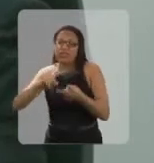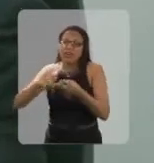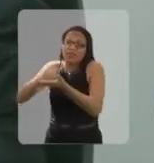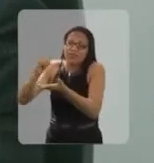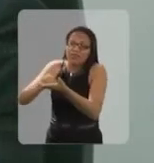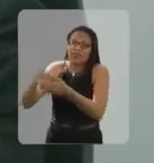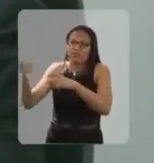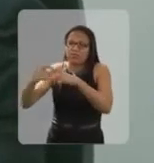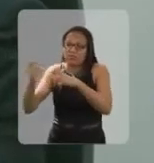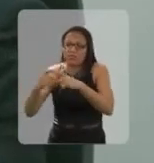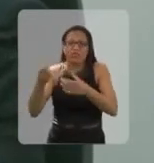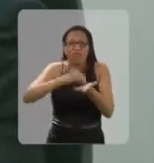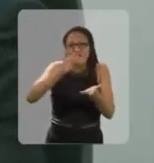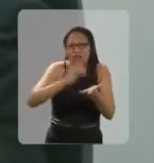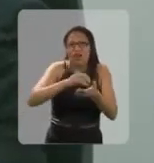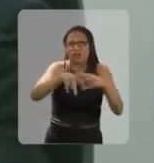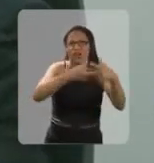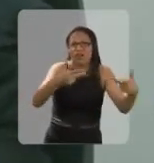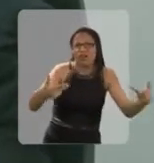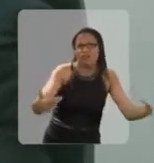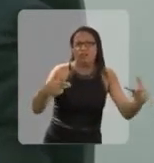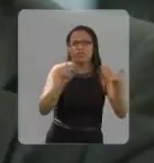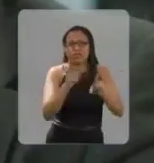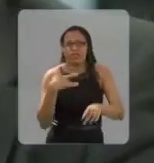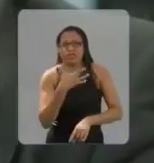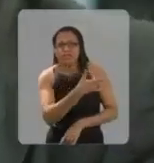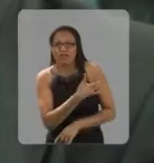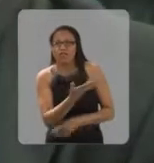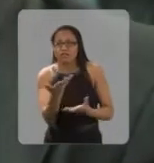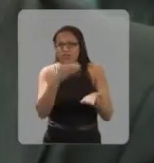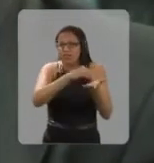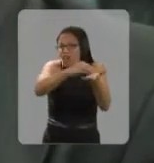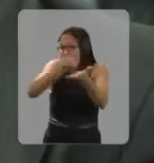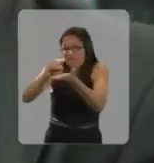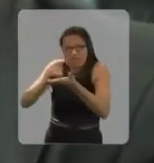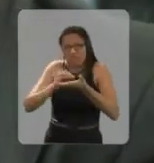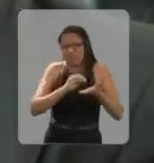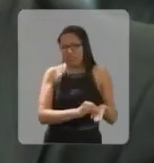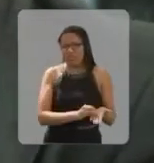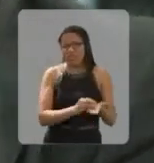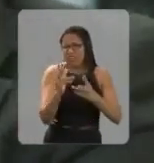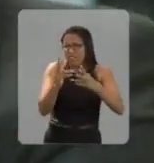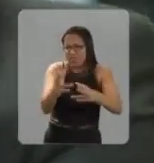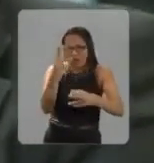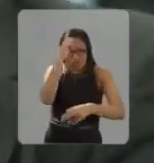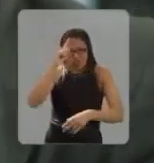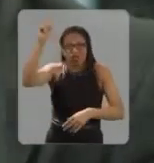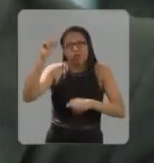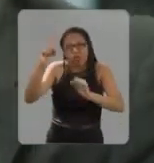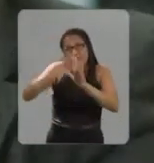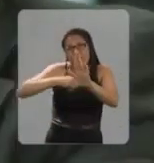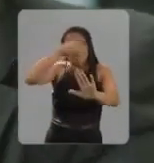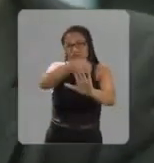faltando e foi adquirido, o recurso que foi passado, mas não foi transferido. O mesmo gestor pode ser mais corrupto ou